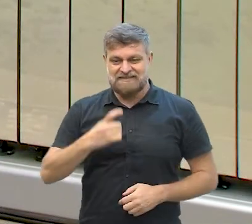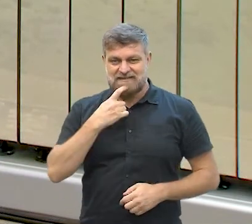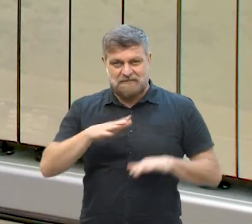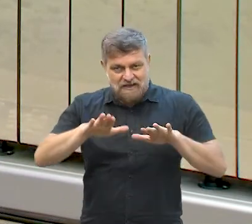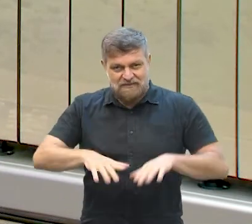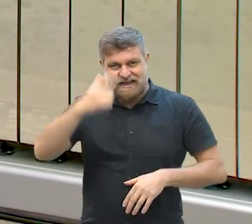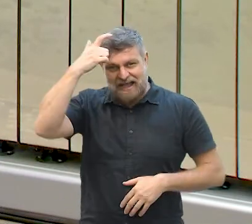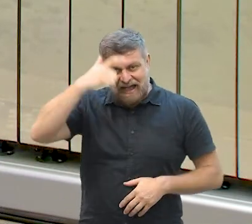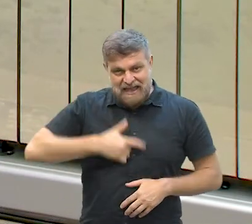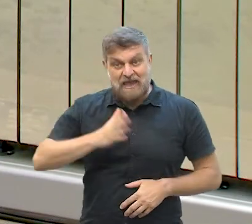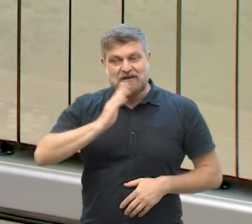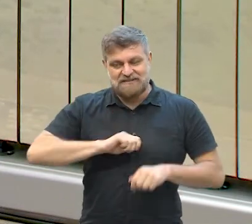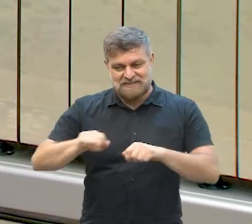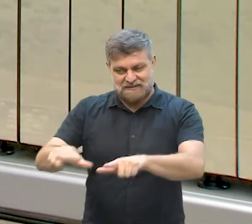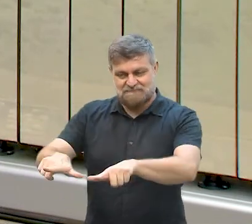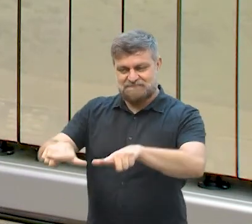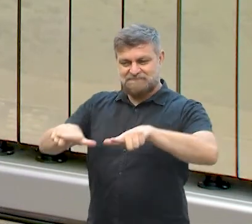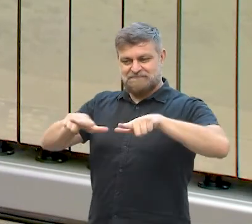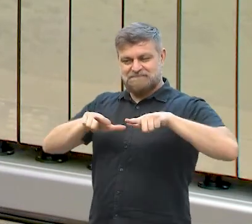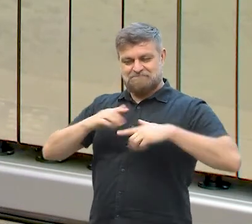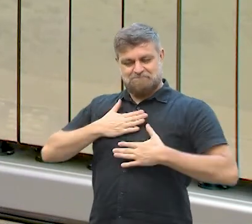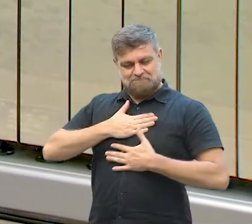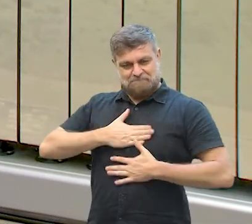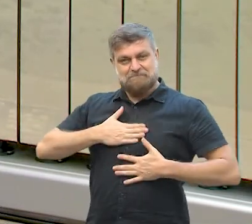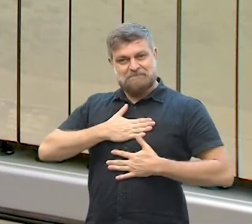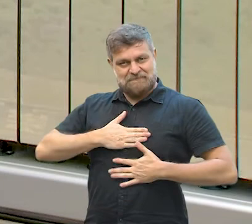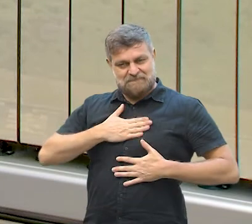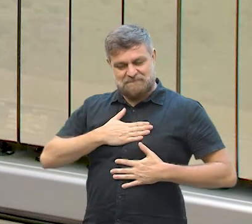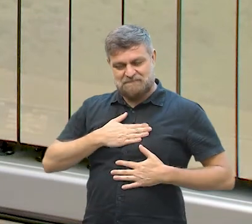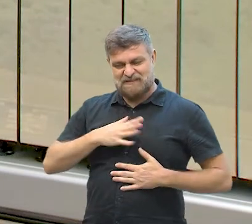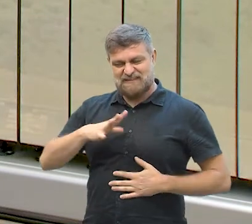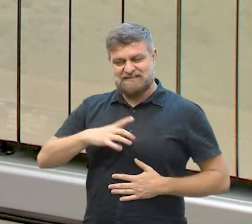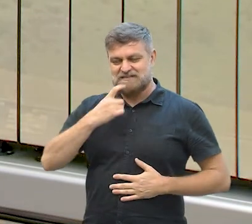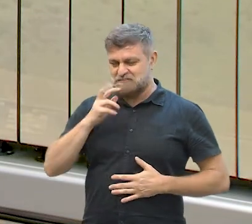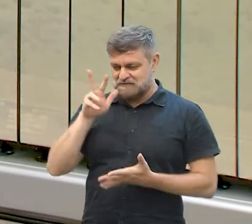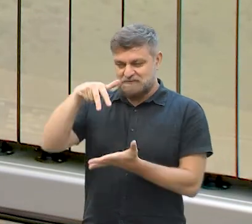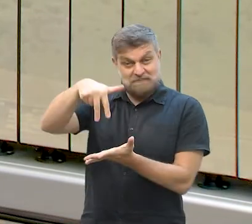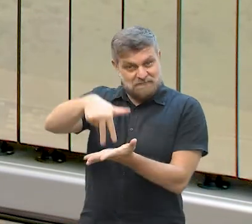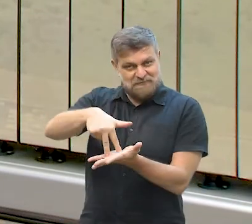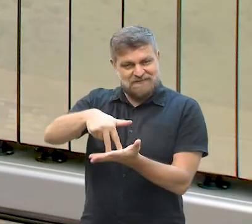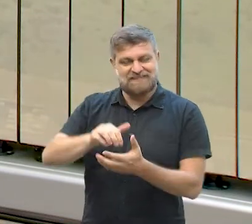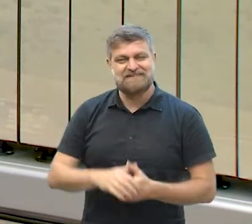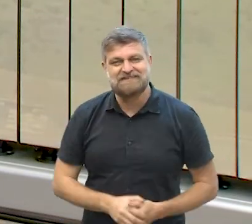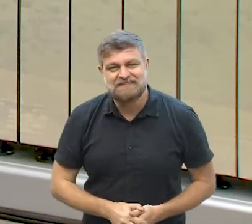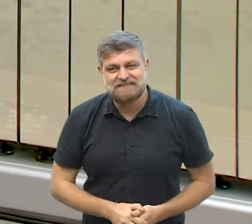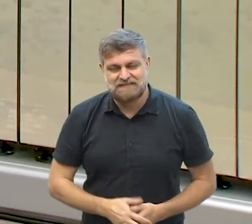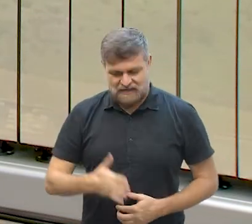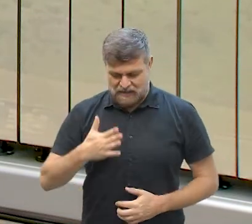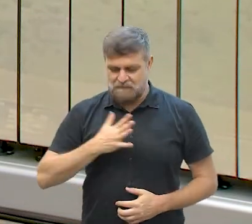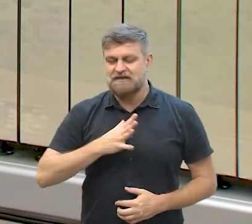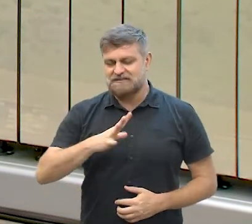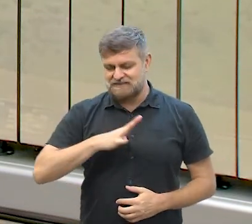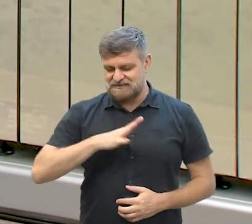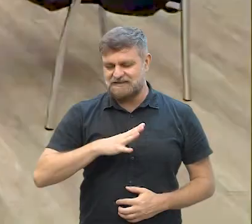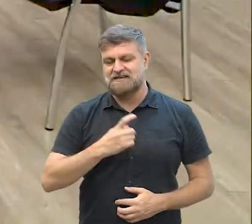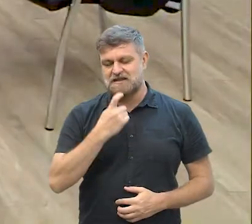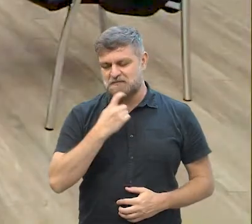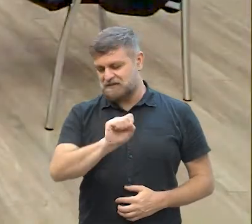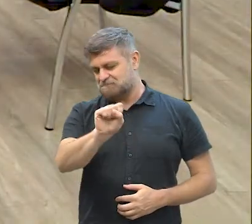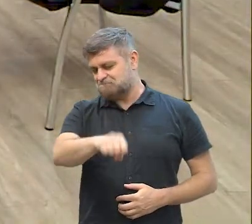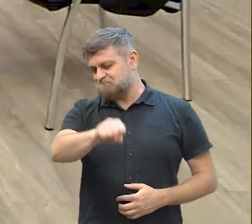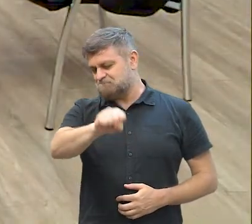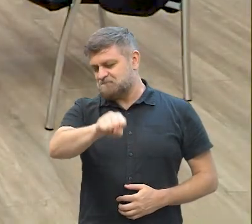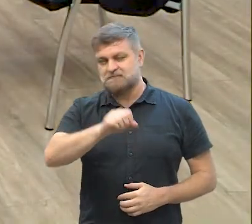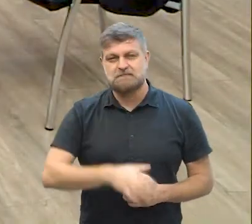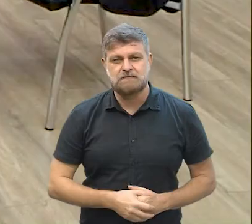um campineiro, até recebi o título de cidadão campineiro, né? Em uma oportunidade. Então, hoje a minha cidade com certeza é Campinas.